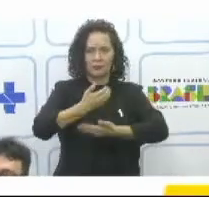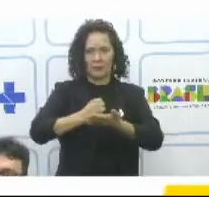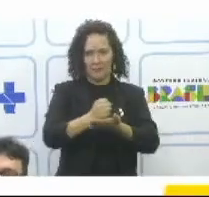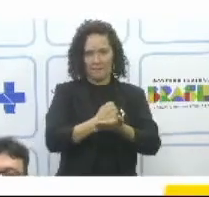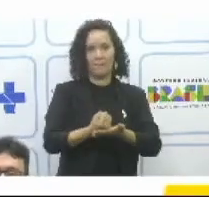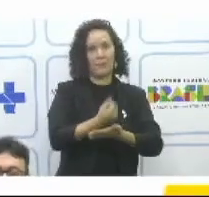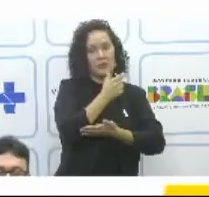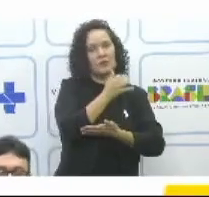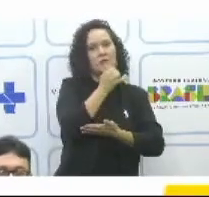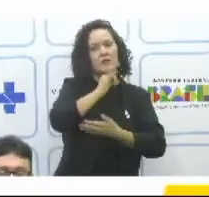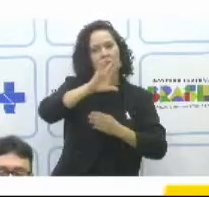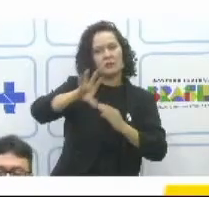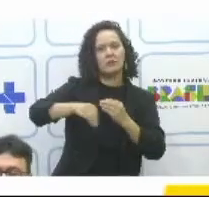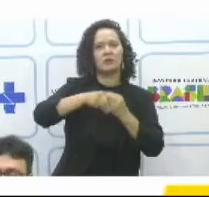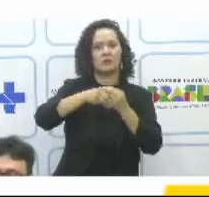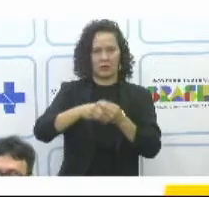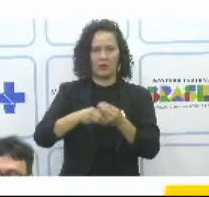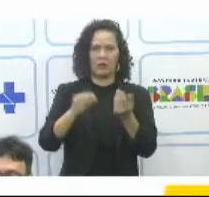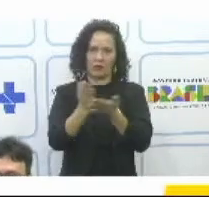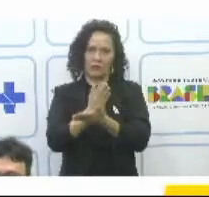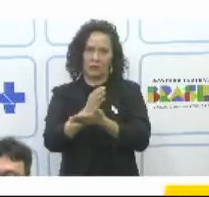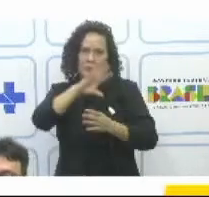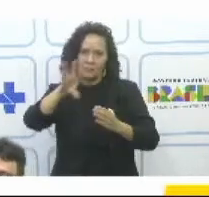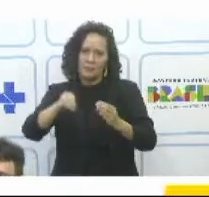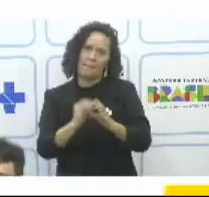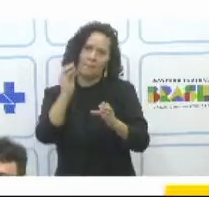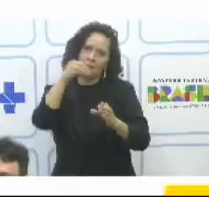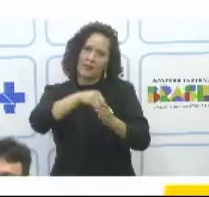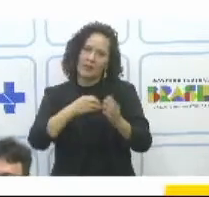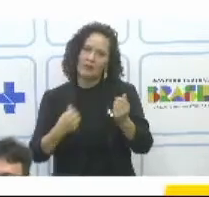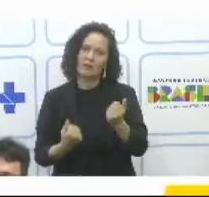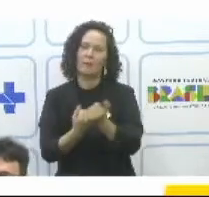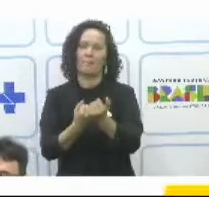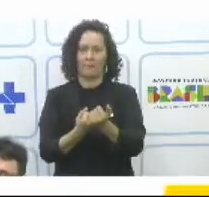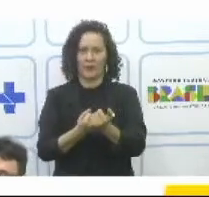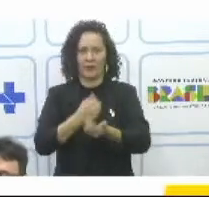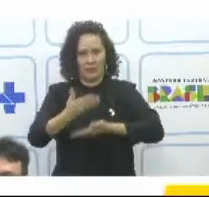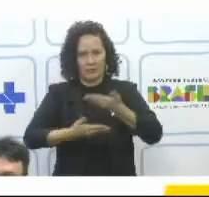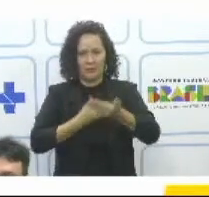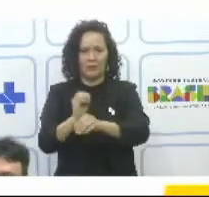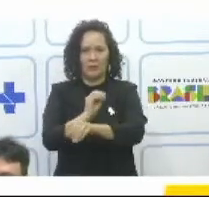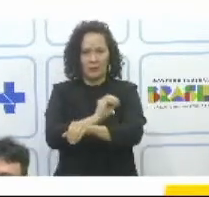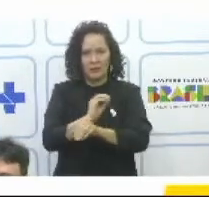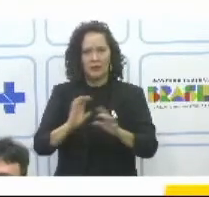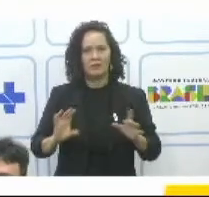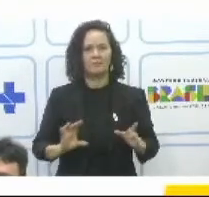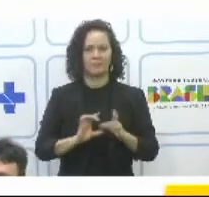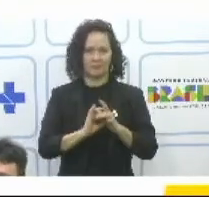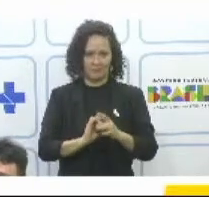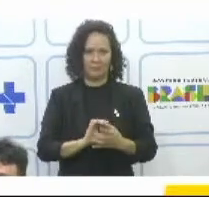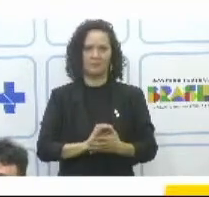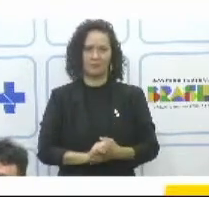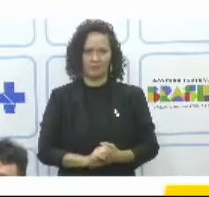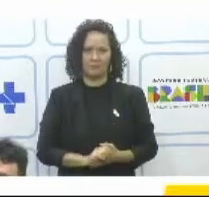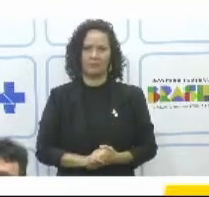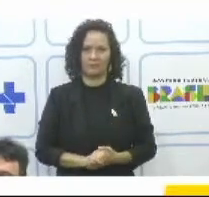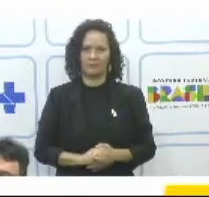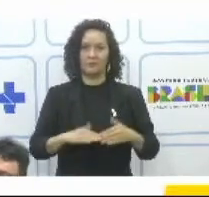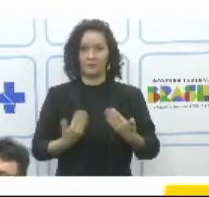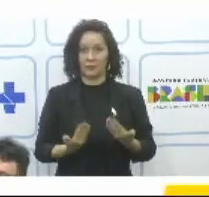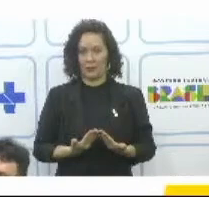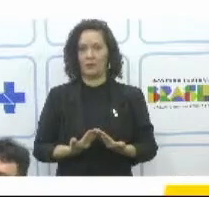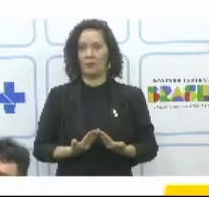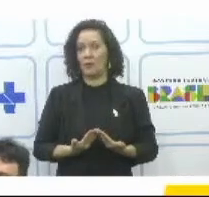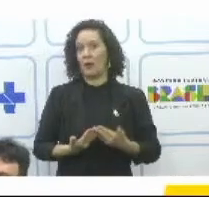medicamentoso, por exemplo, né, mas como algo que compõe esse cuidado integral. Né? E aí, dentro